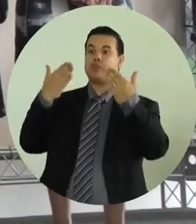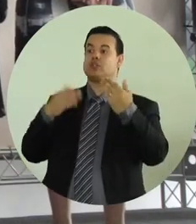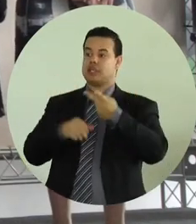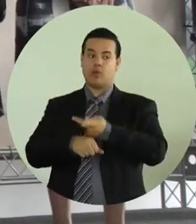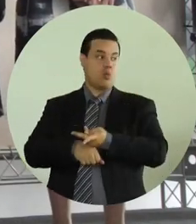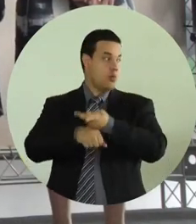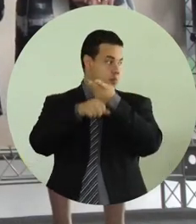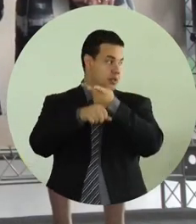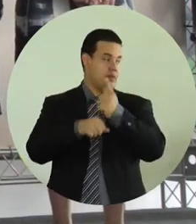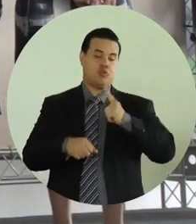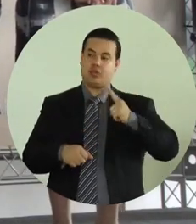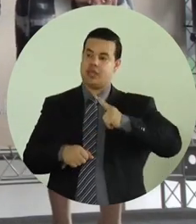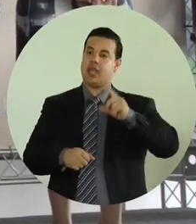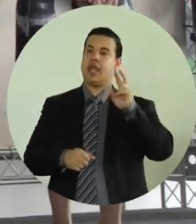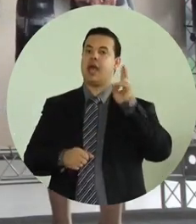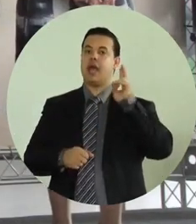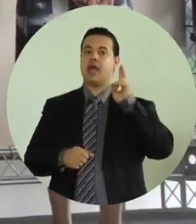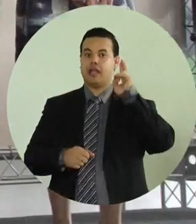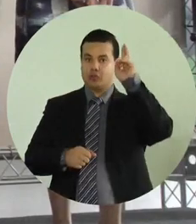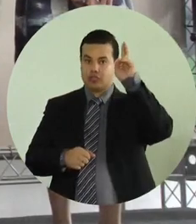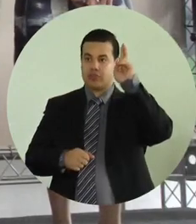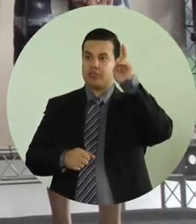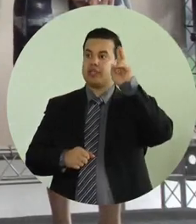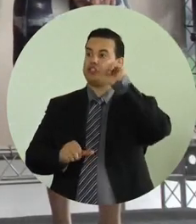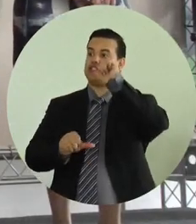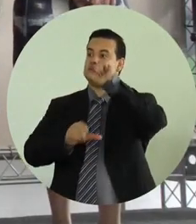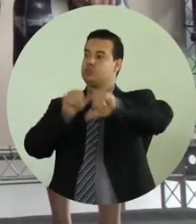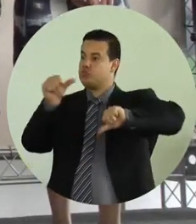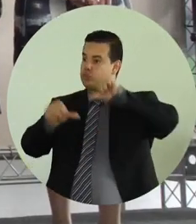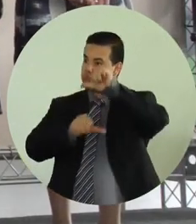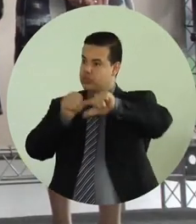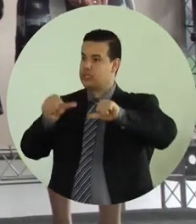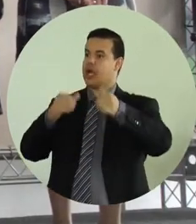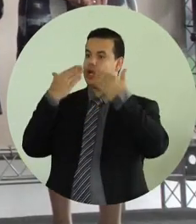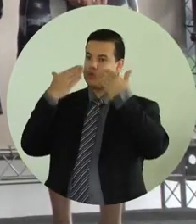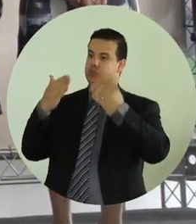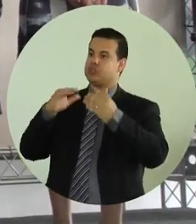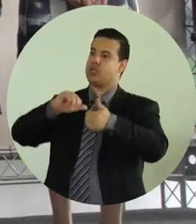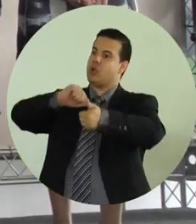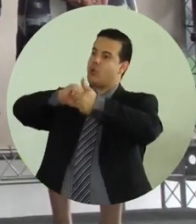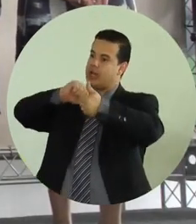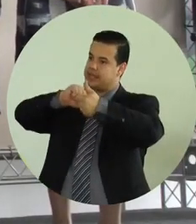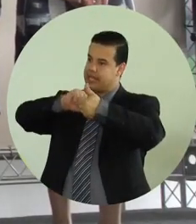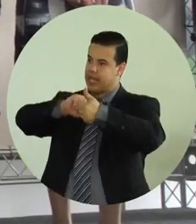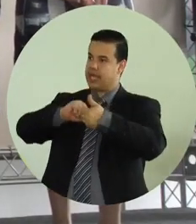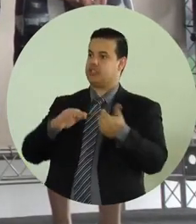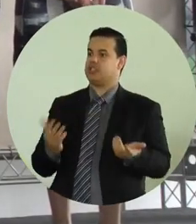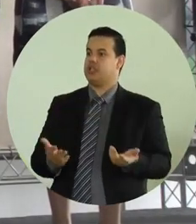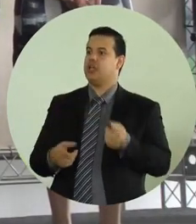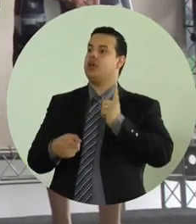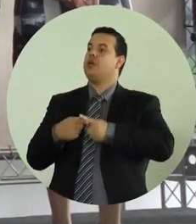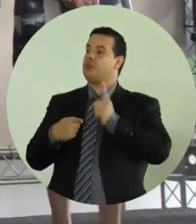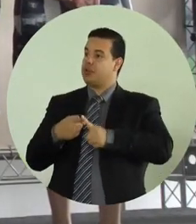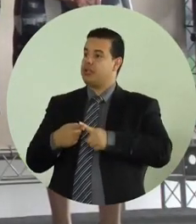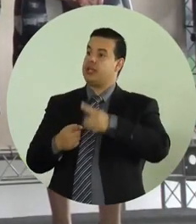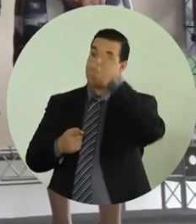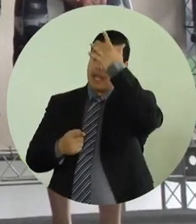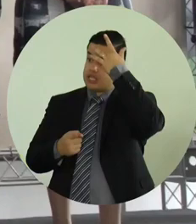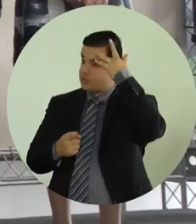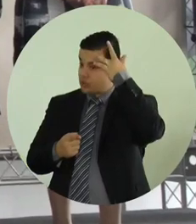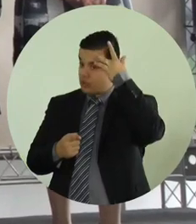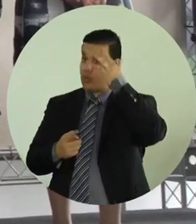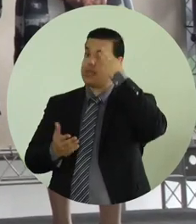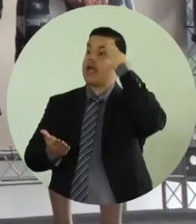esse papel realmente transformador, de mudança, de trazer qualidade na inclusão. Porque enquanto as pessoas ainda